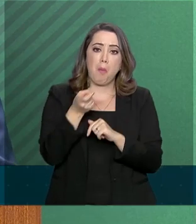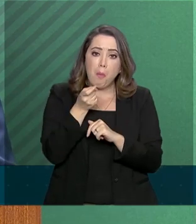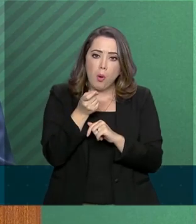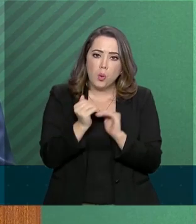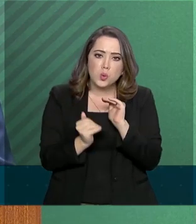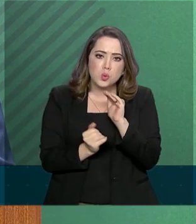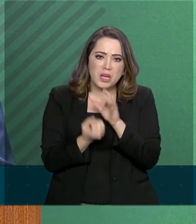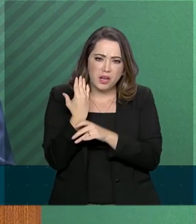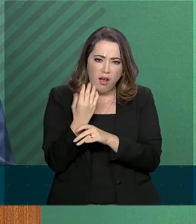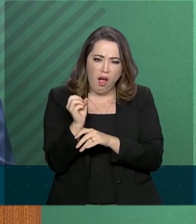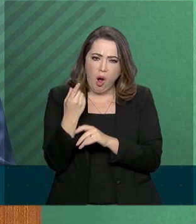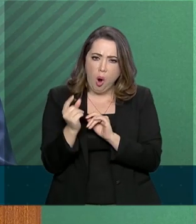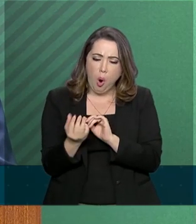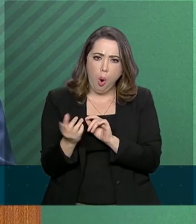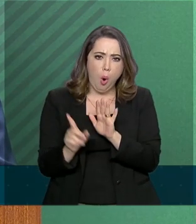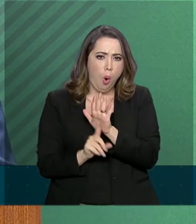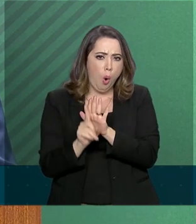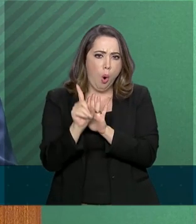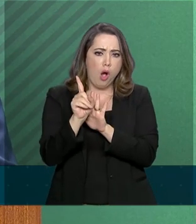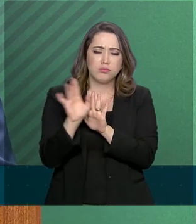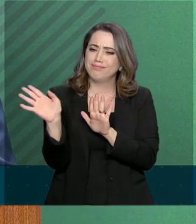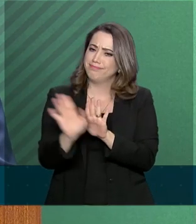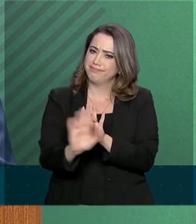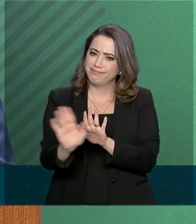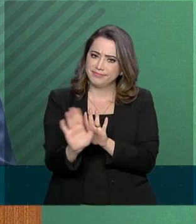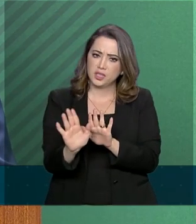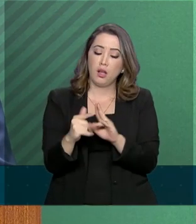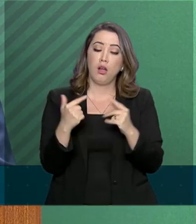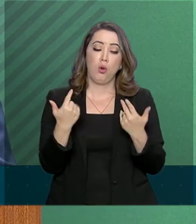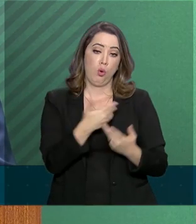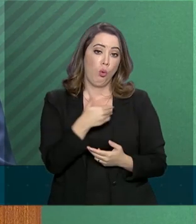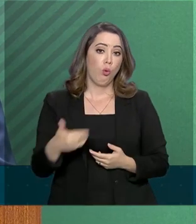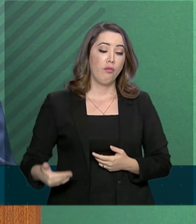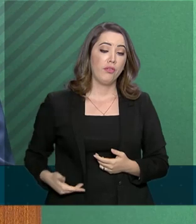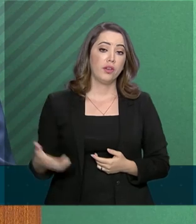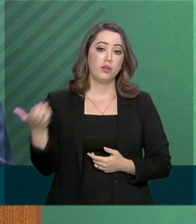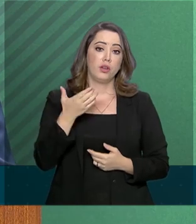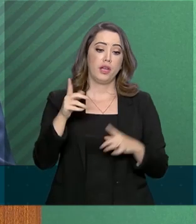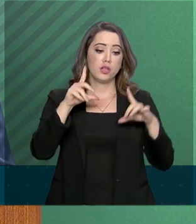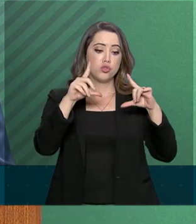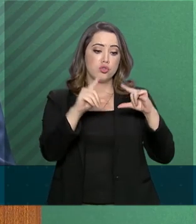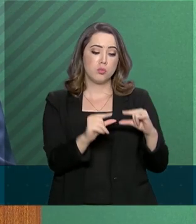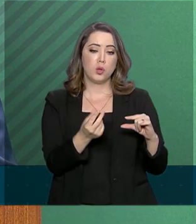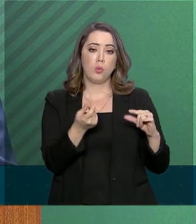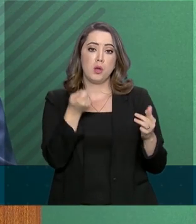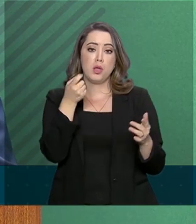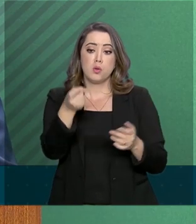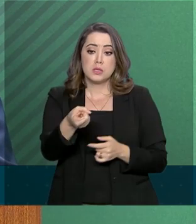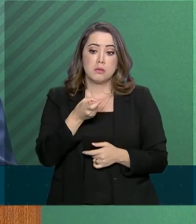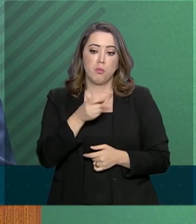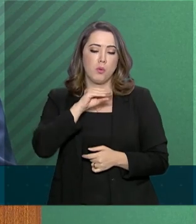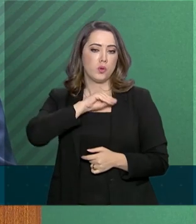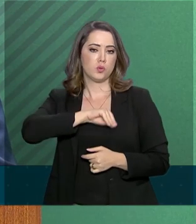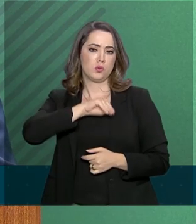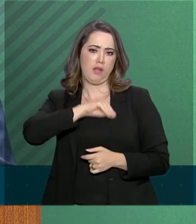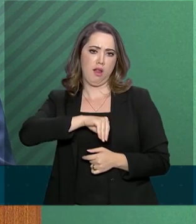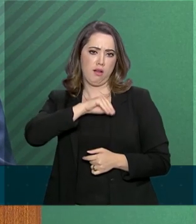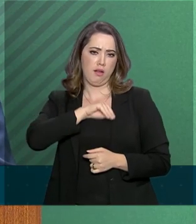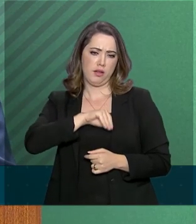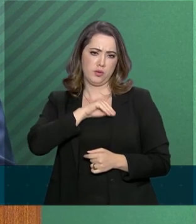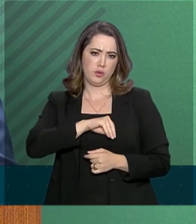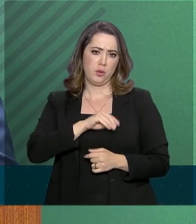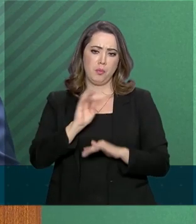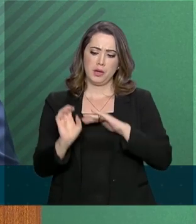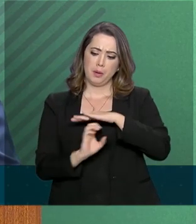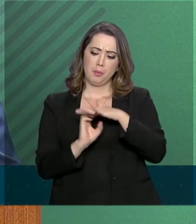o governo apresentará um modelo e desoneração da folha de pagamento para diminuir o custo